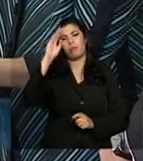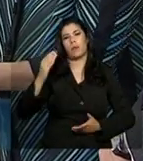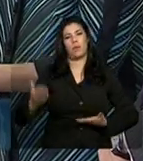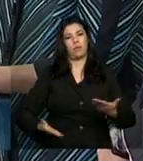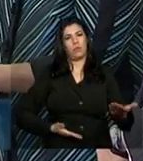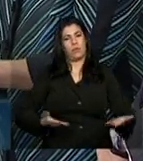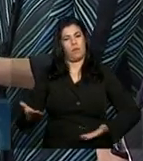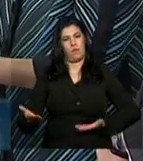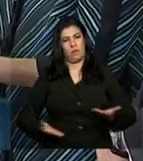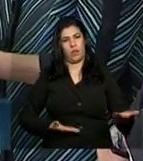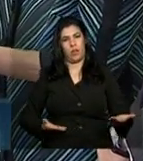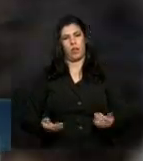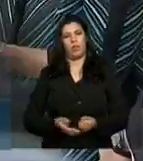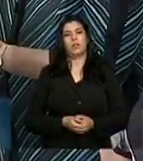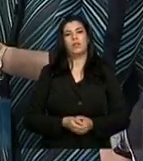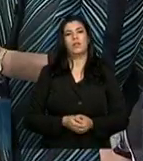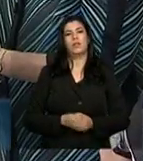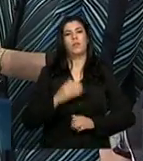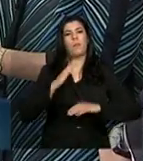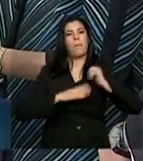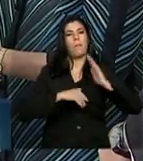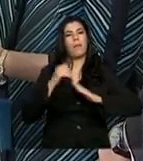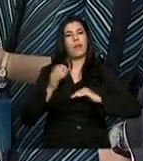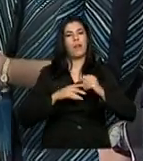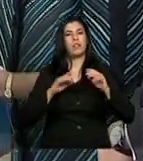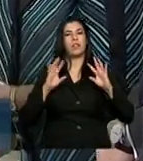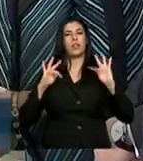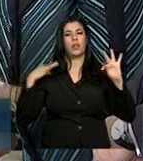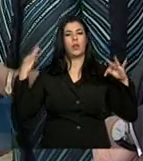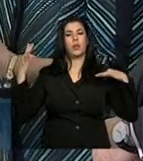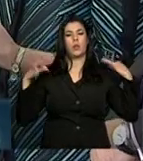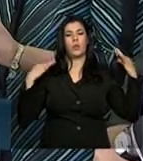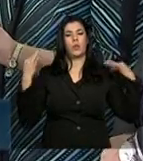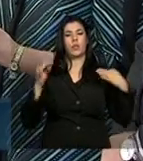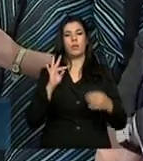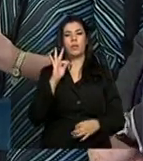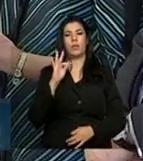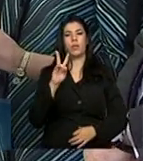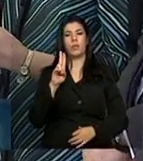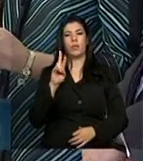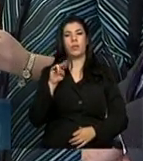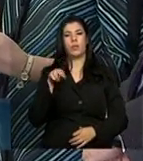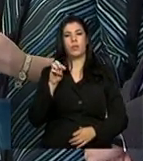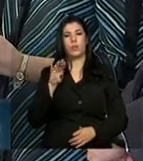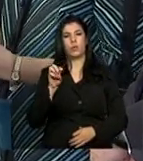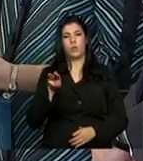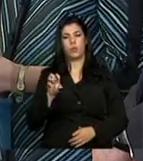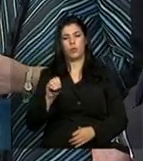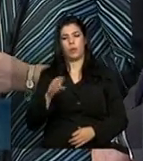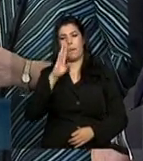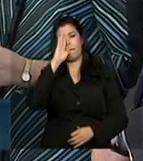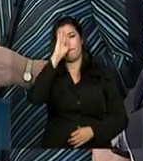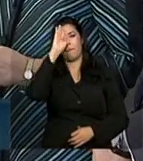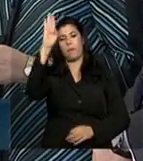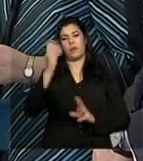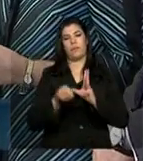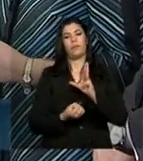serviços. Atividade turística também constitui o principal setor produtivo do país.